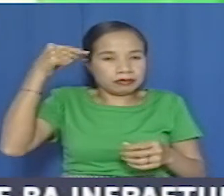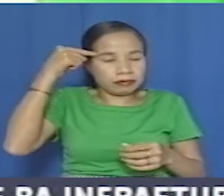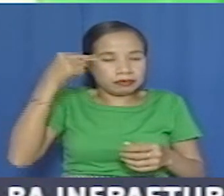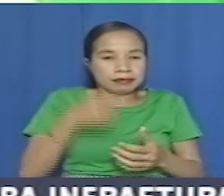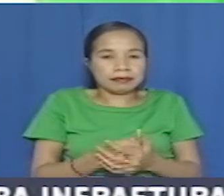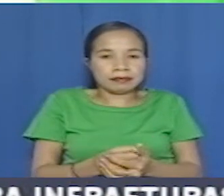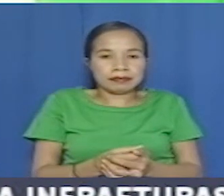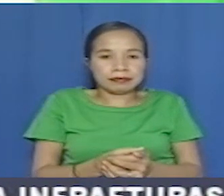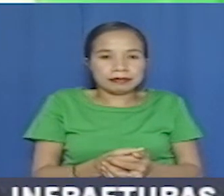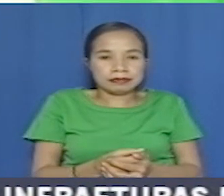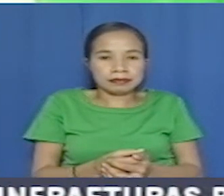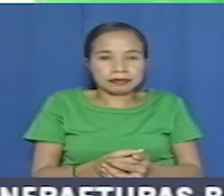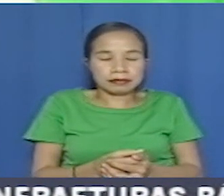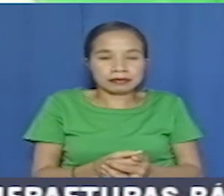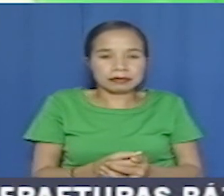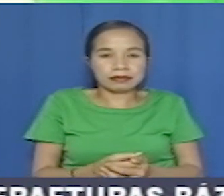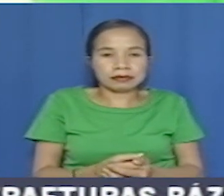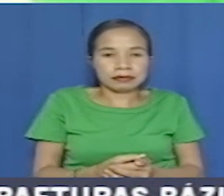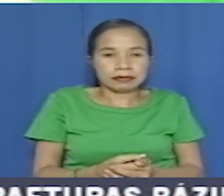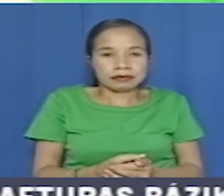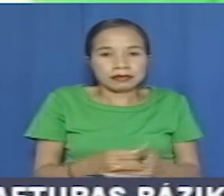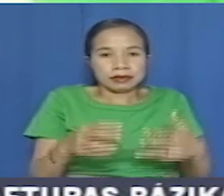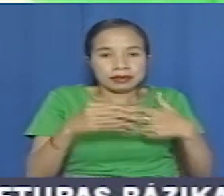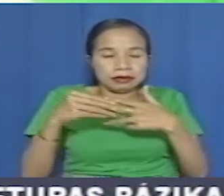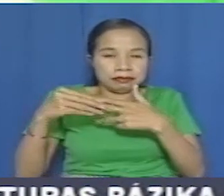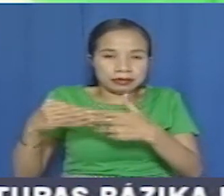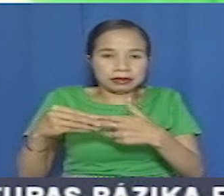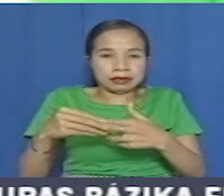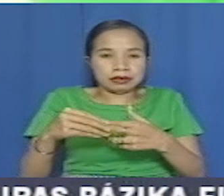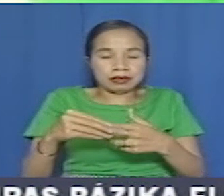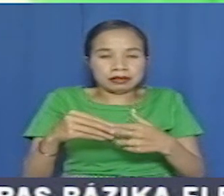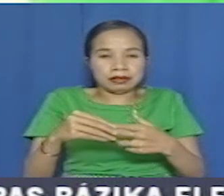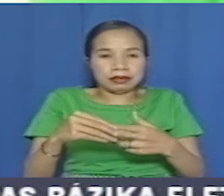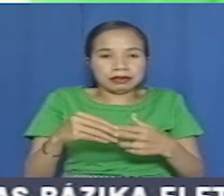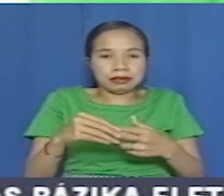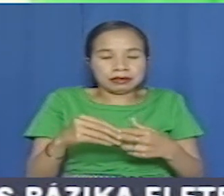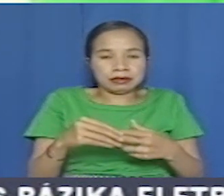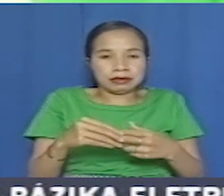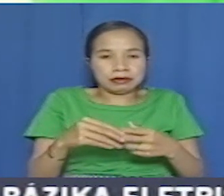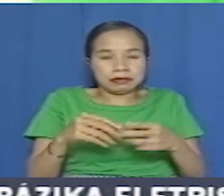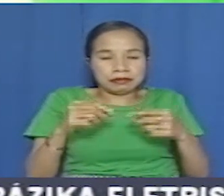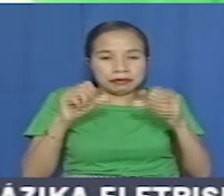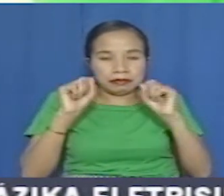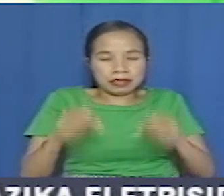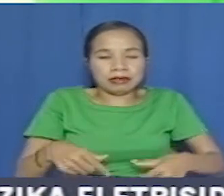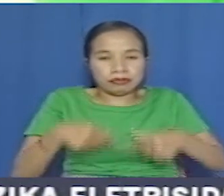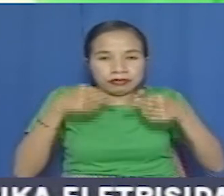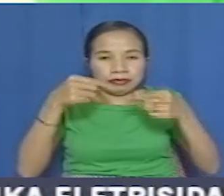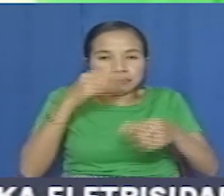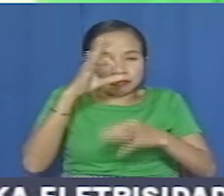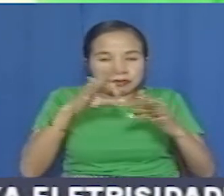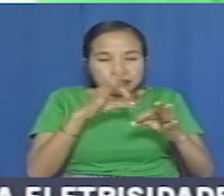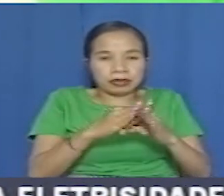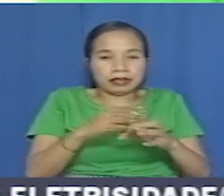O coordenador foi neve que hoje neleto, Lili Hauni Aman Surlili. Bele fo garante kata CNRT